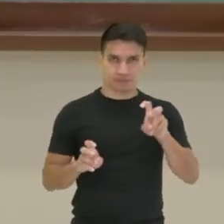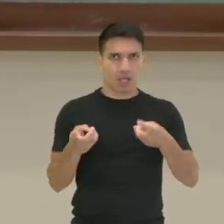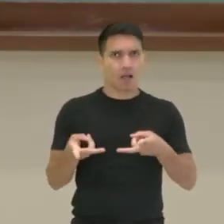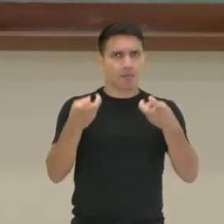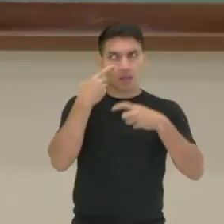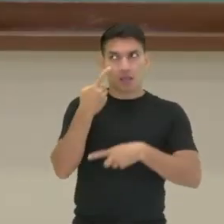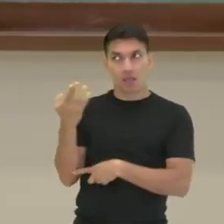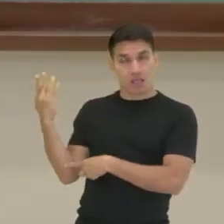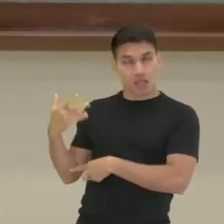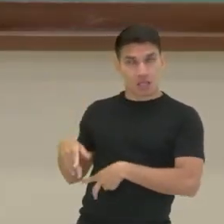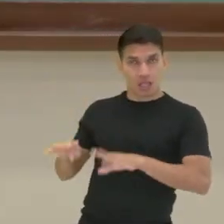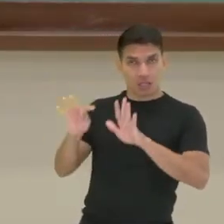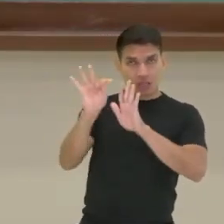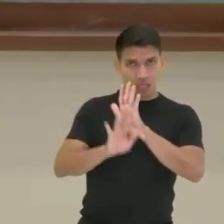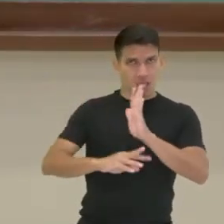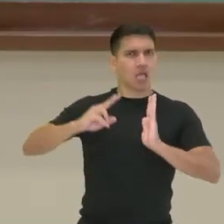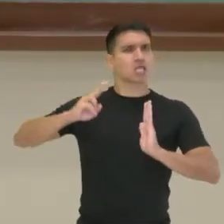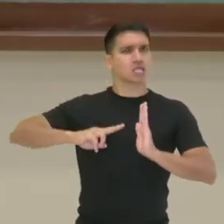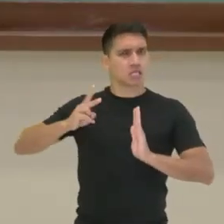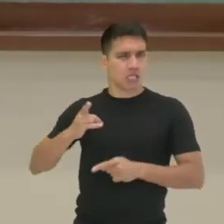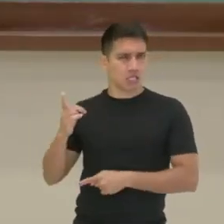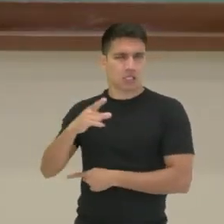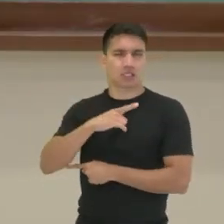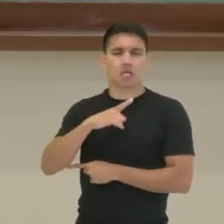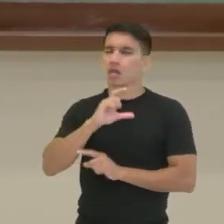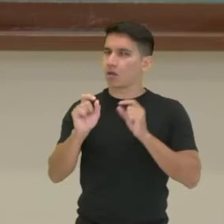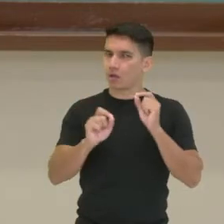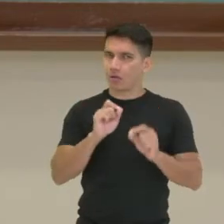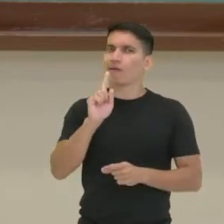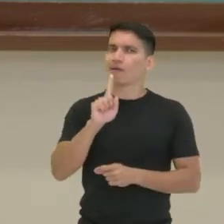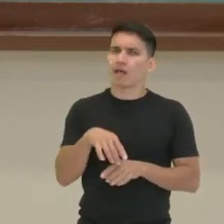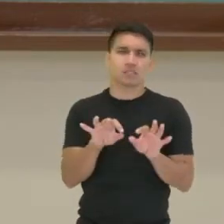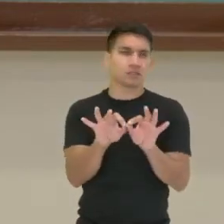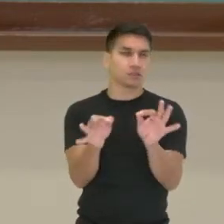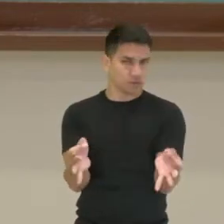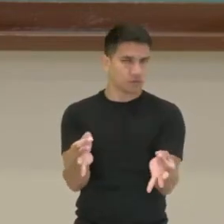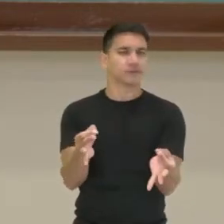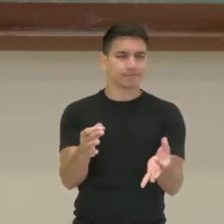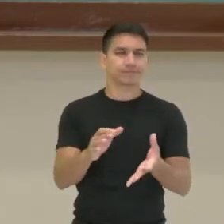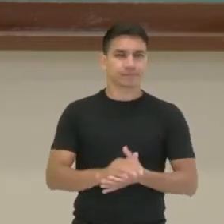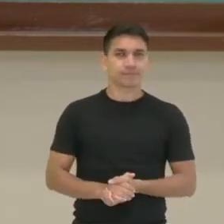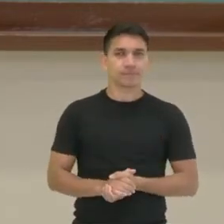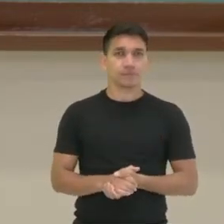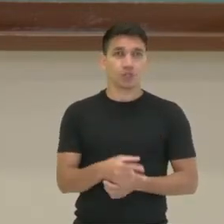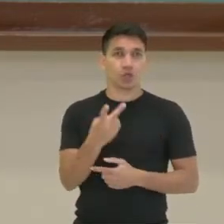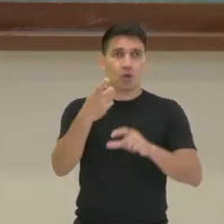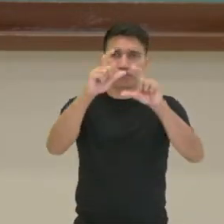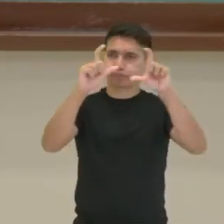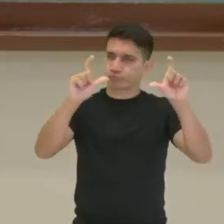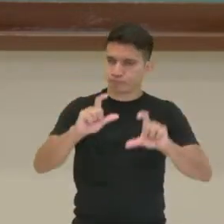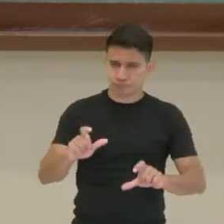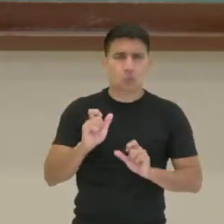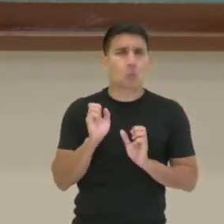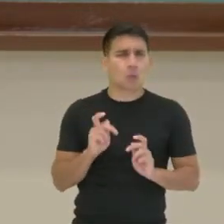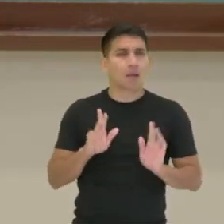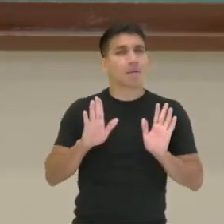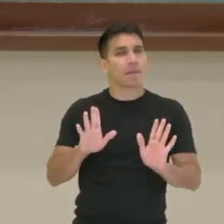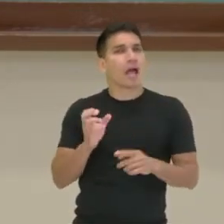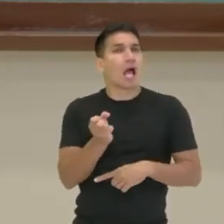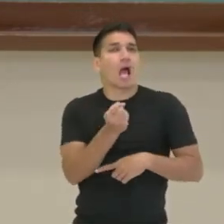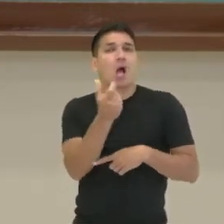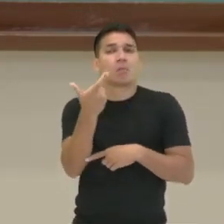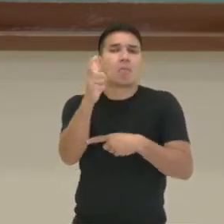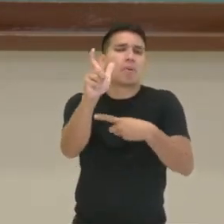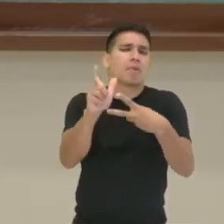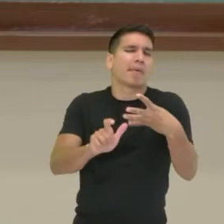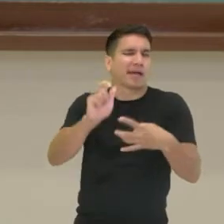Percebam que esse trecho que eu acabei de ler aqui, é um trecho simples, dois parágrafos ali, mas temos algumas palavras